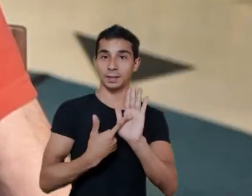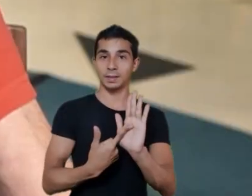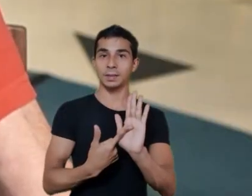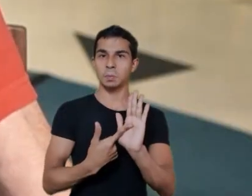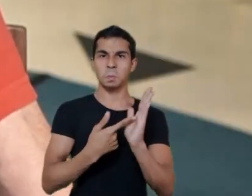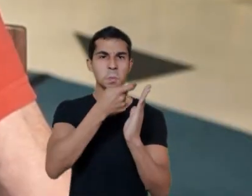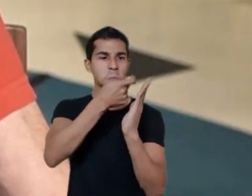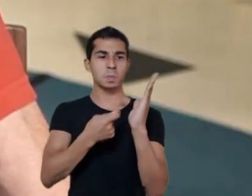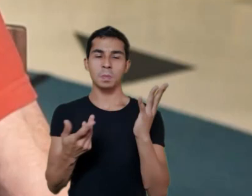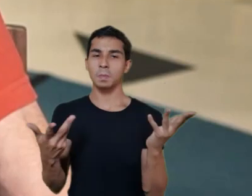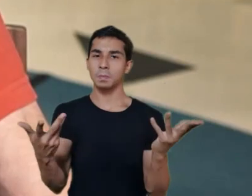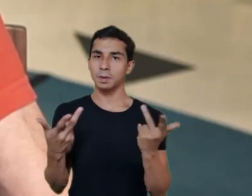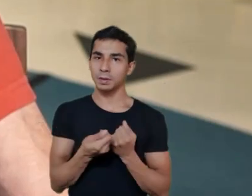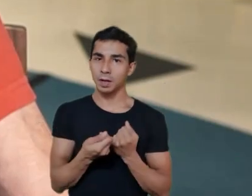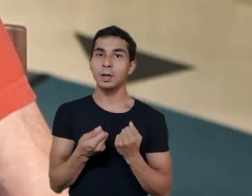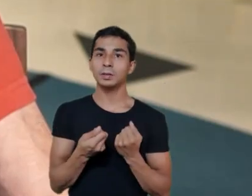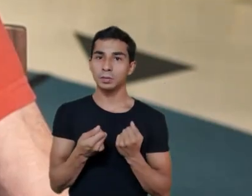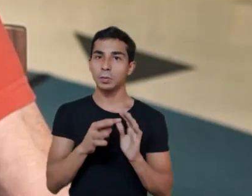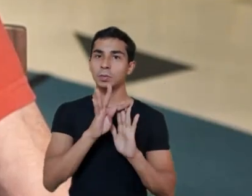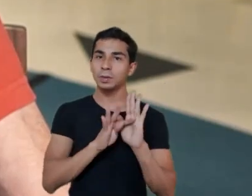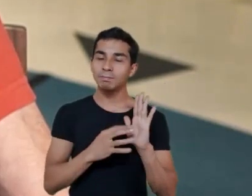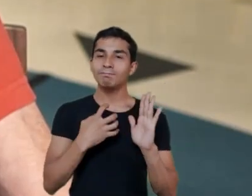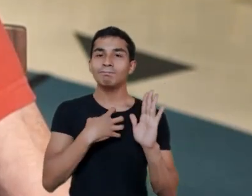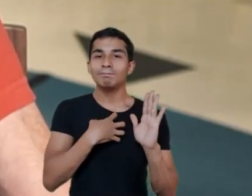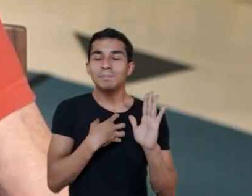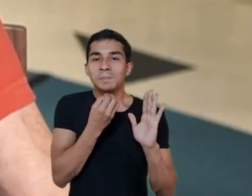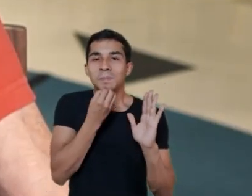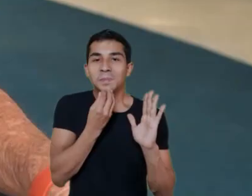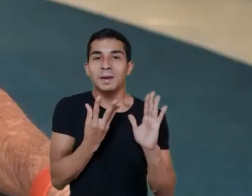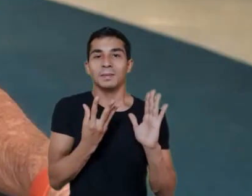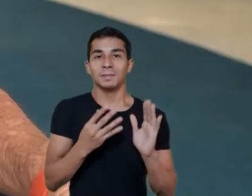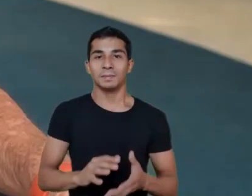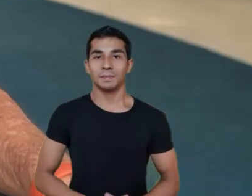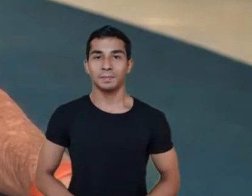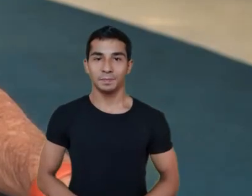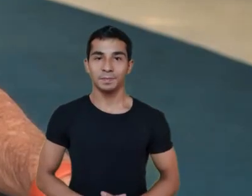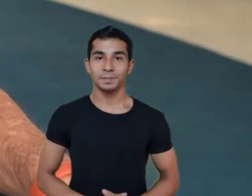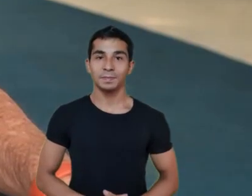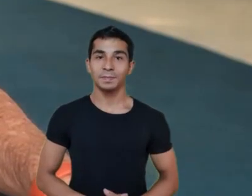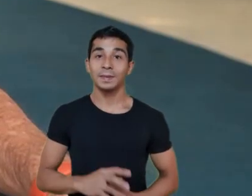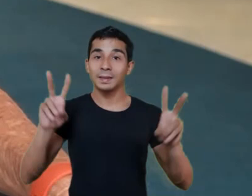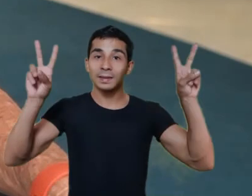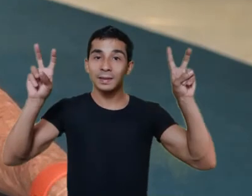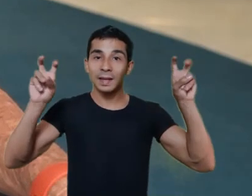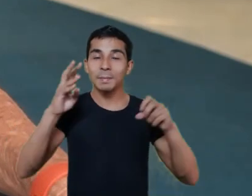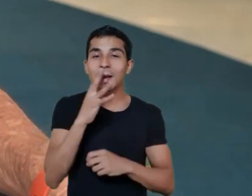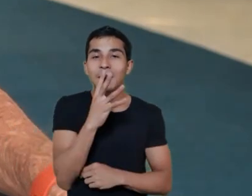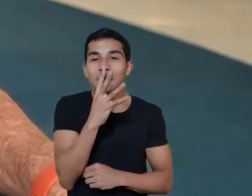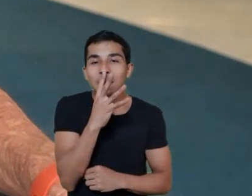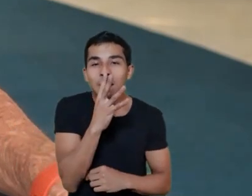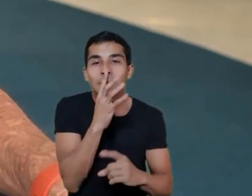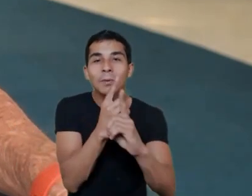fez, finalizando com um texto de muita generosidade, Encontros e Encantos,